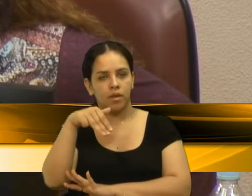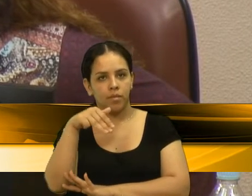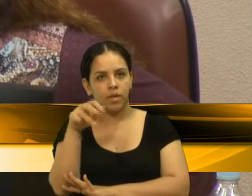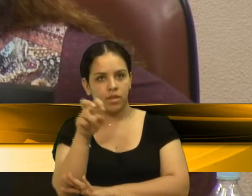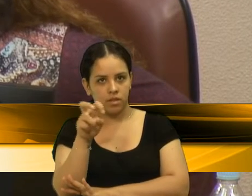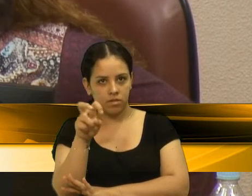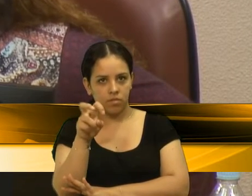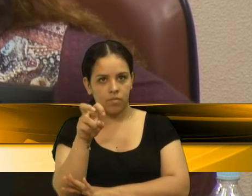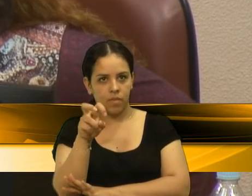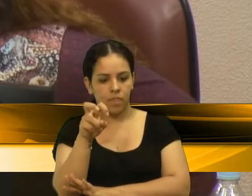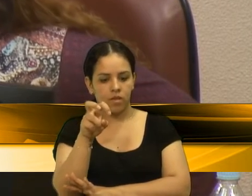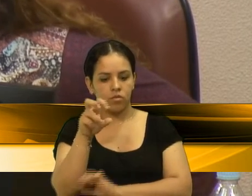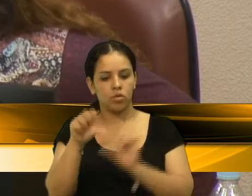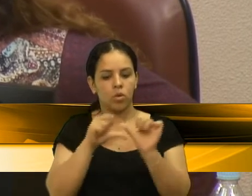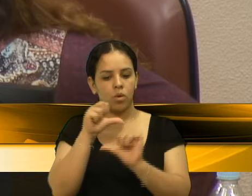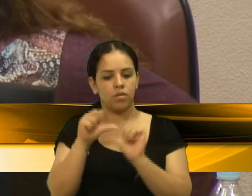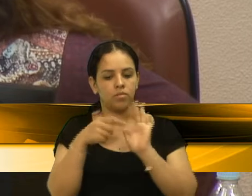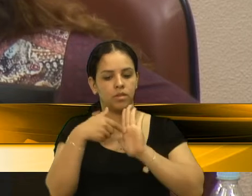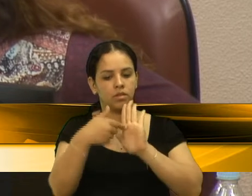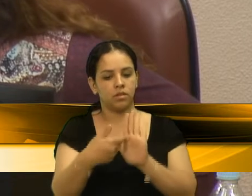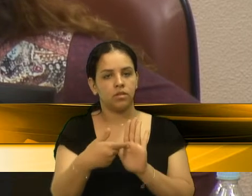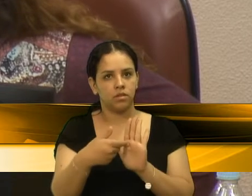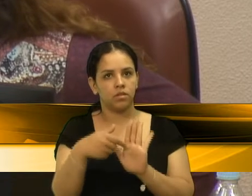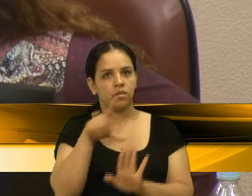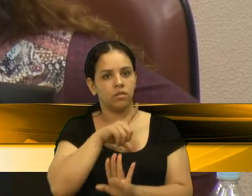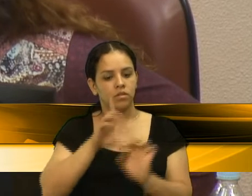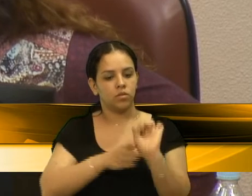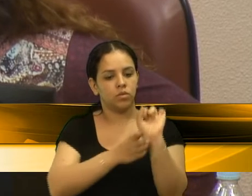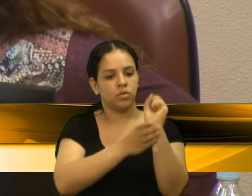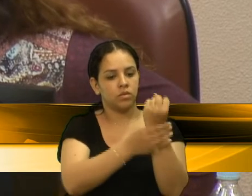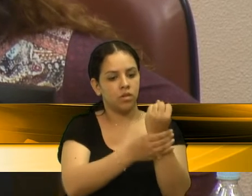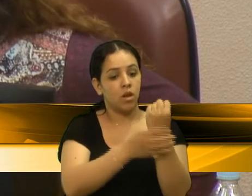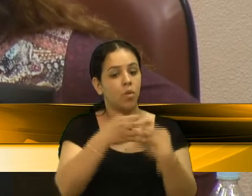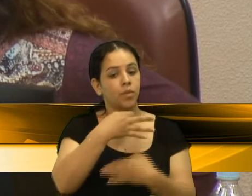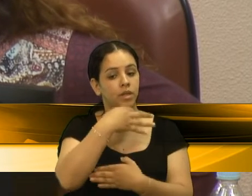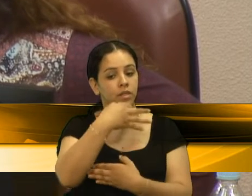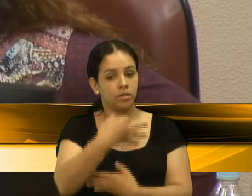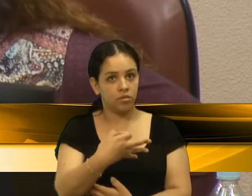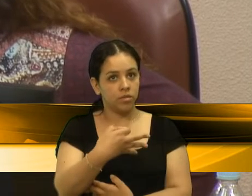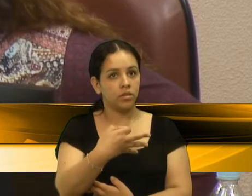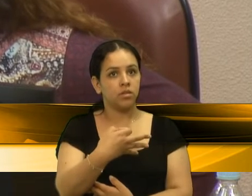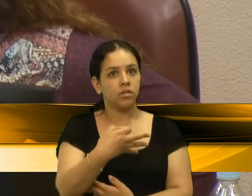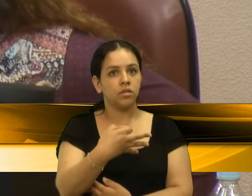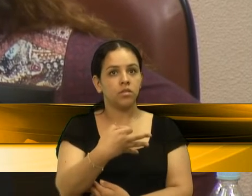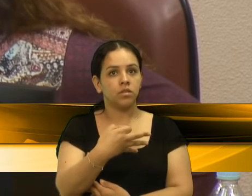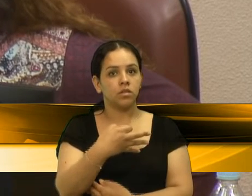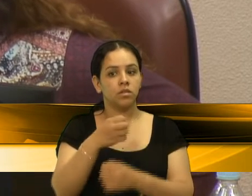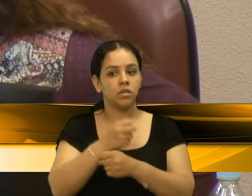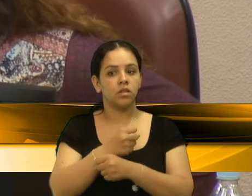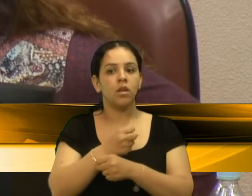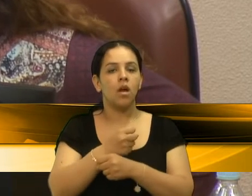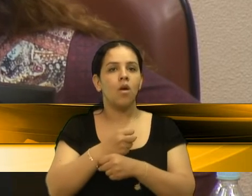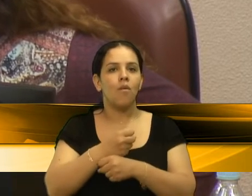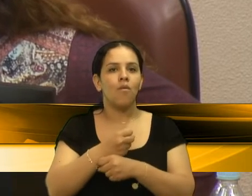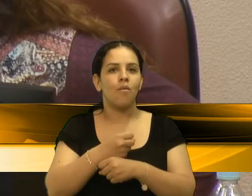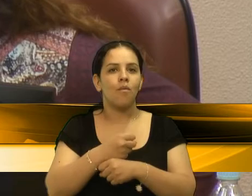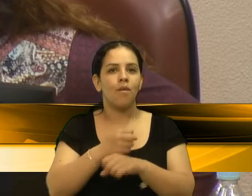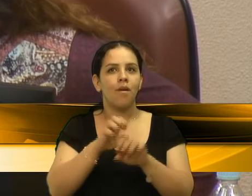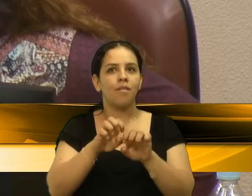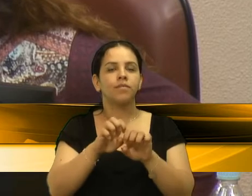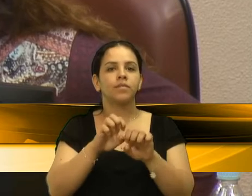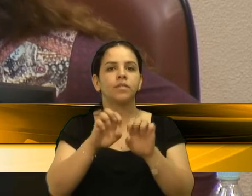das modificações apresentadas. Ainda no que tange à segurança, sugere-se que para os eventos de grande aglomeração haja